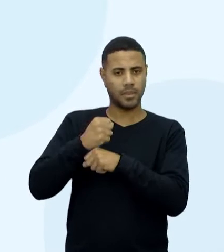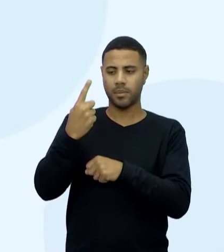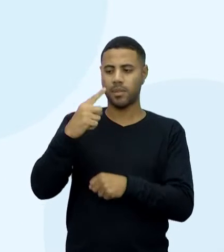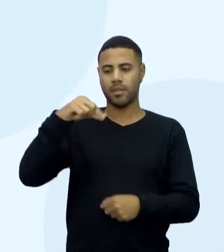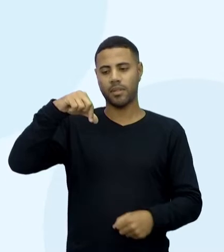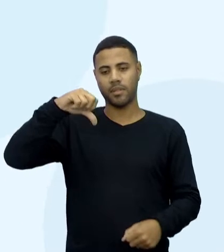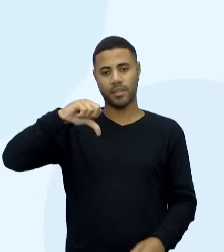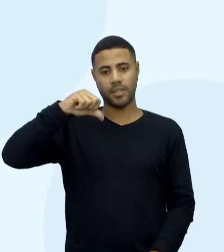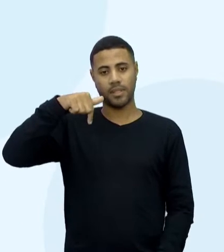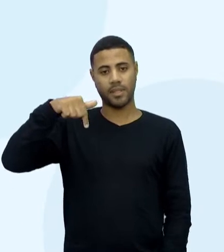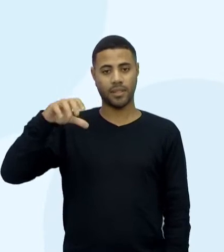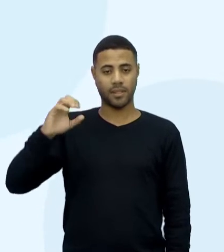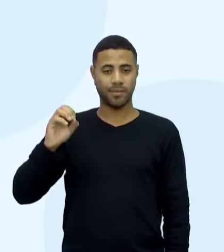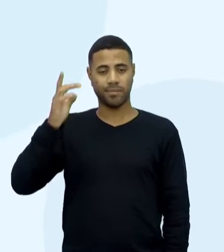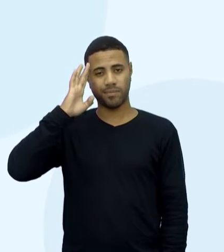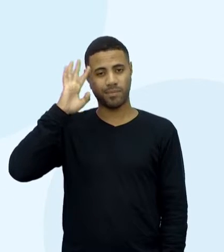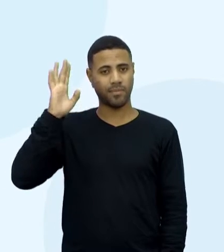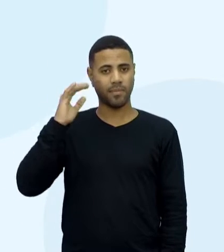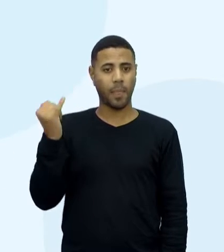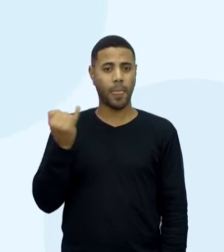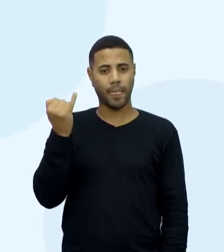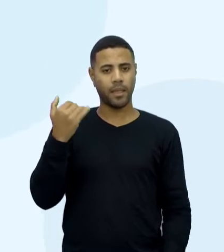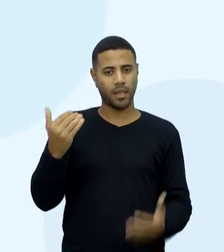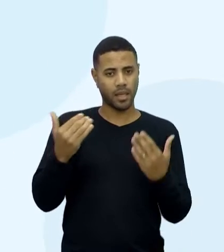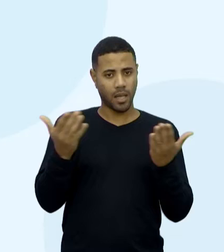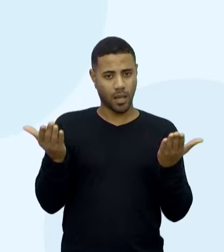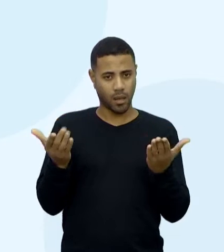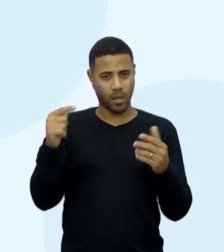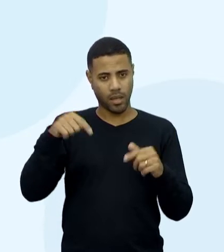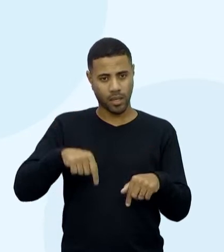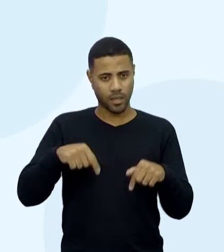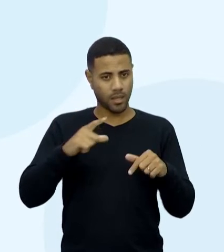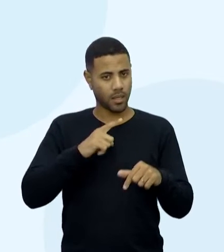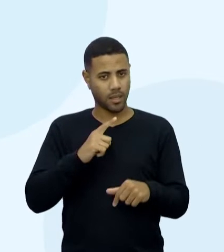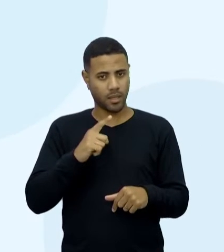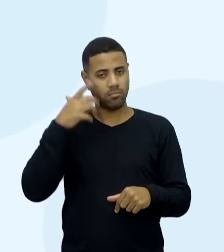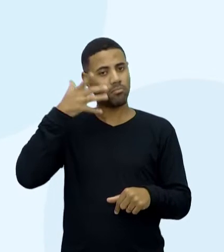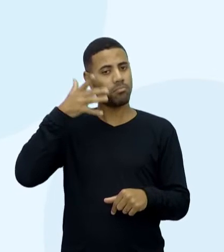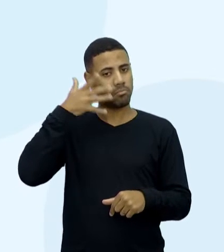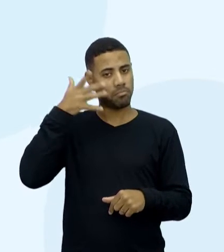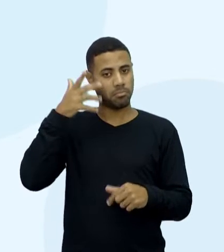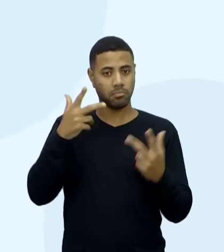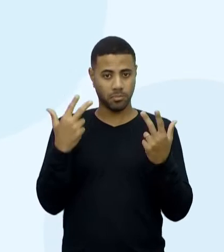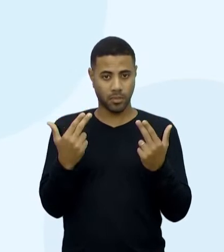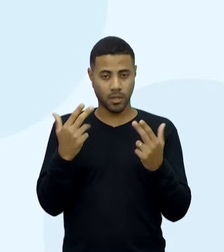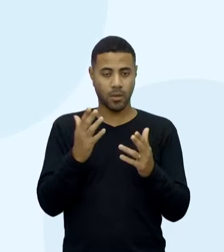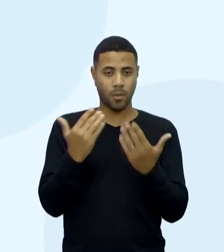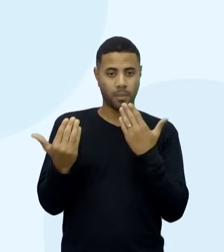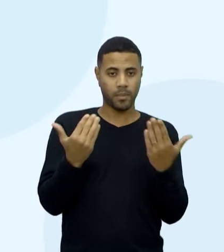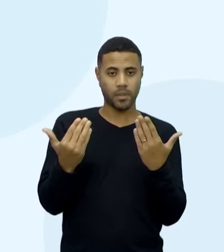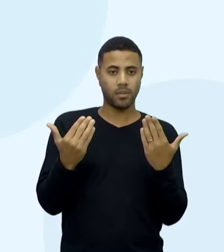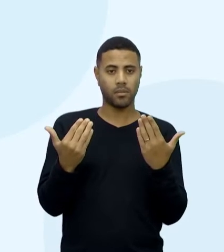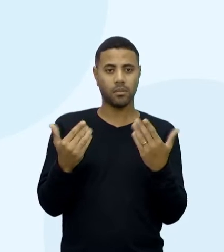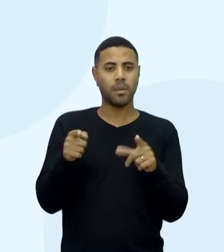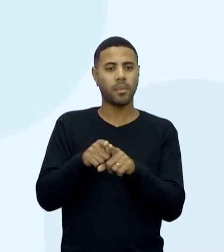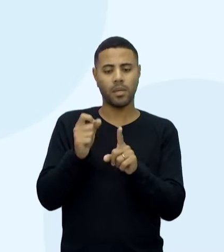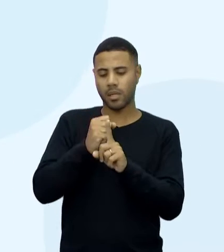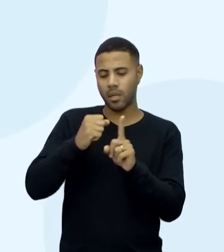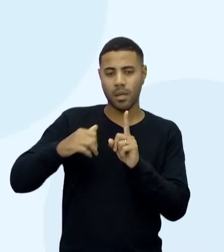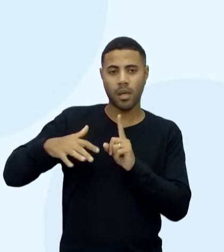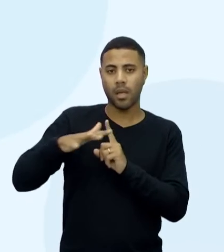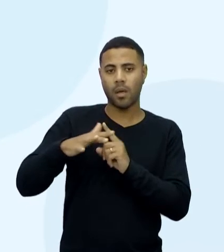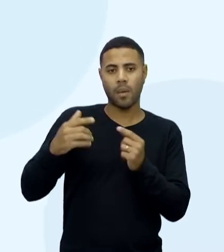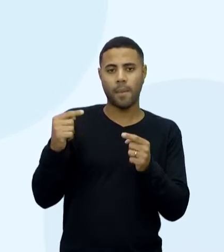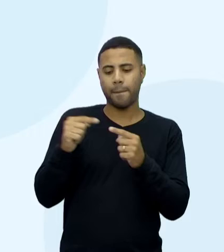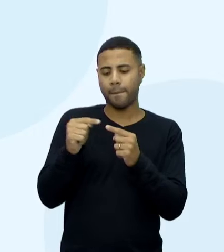é importante a gente pensar o seguinte Será que há discursos parecidos com esses hoje e de quais premissas eles partem